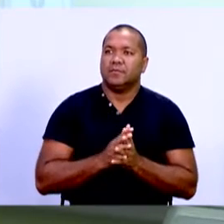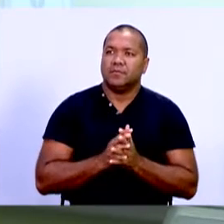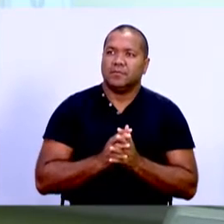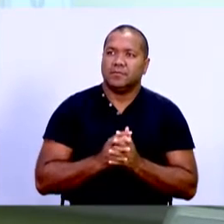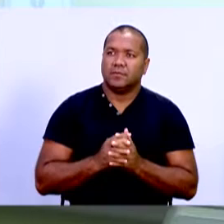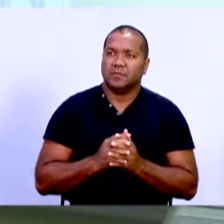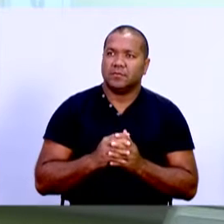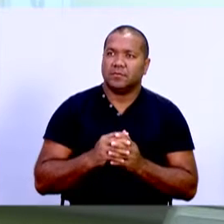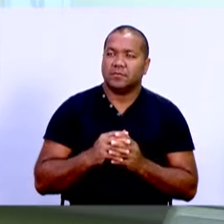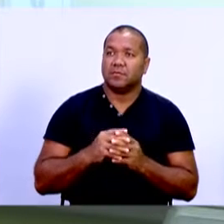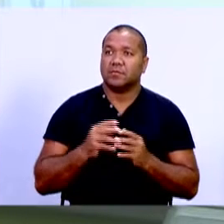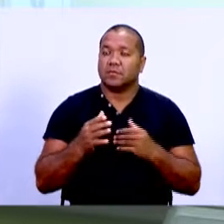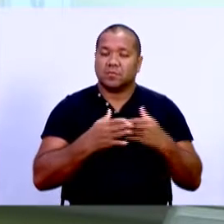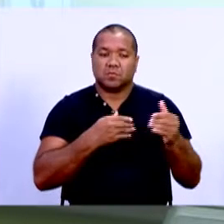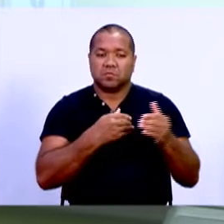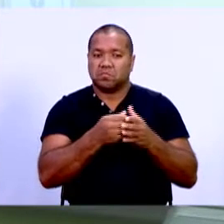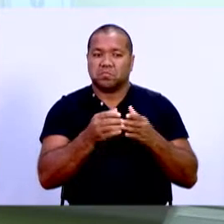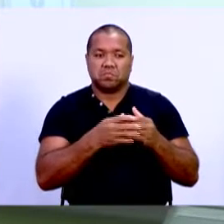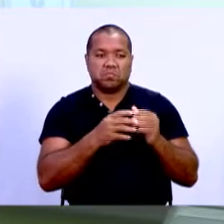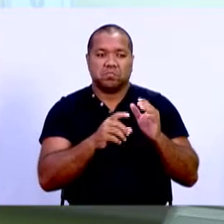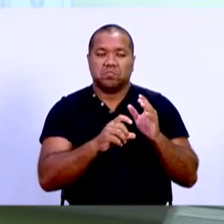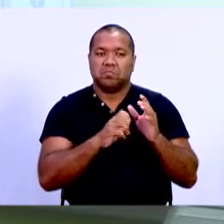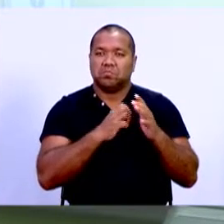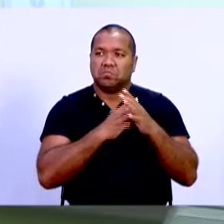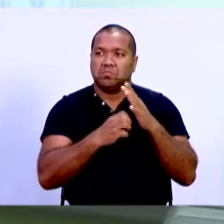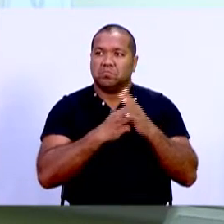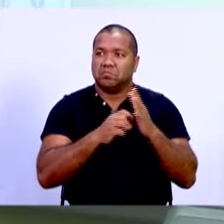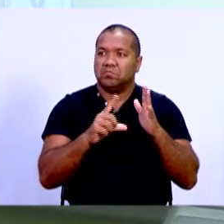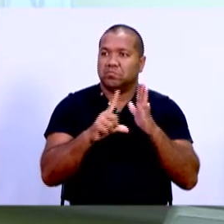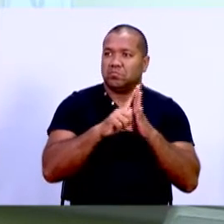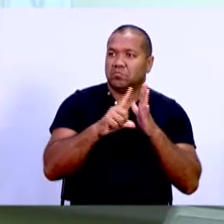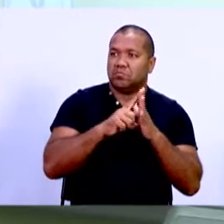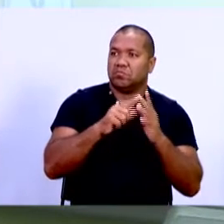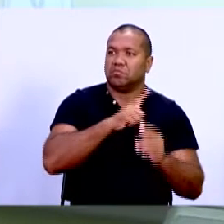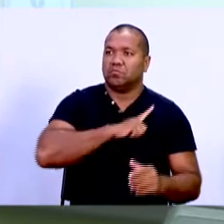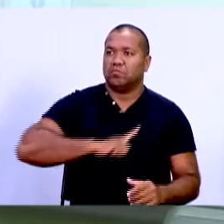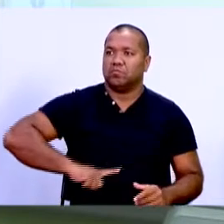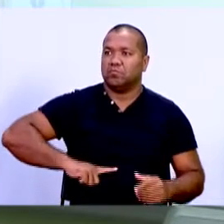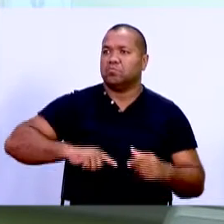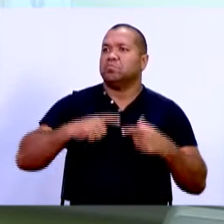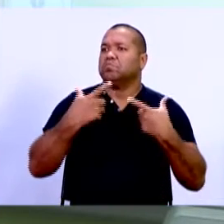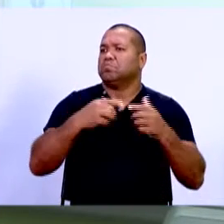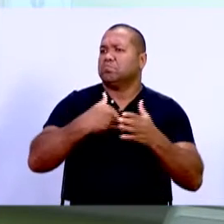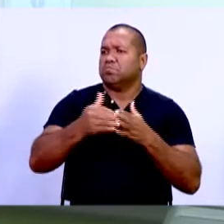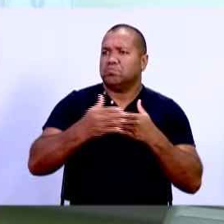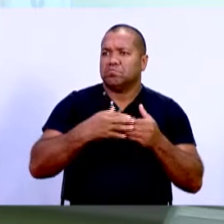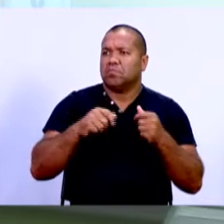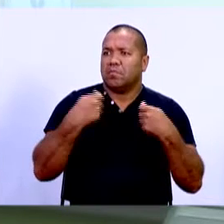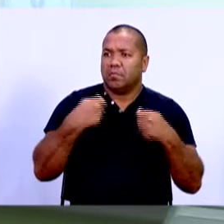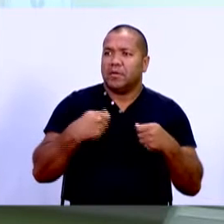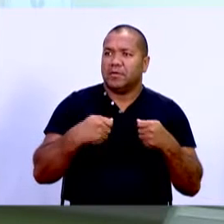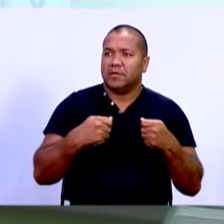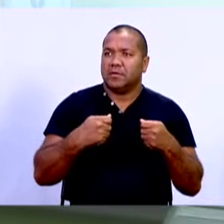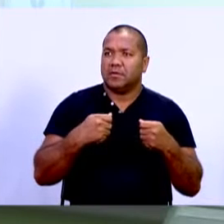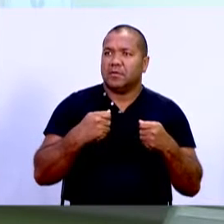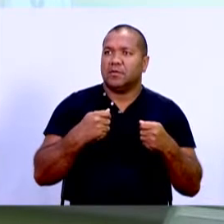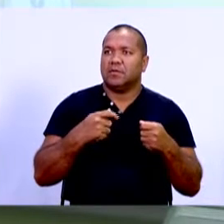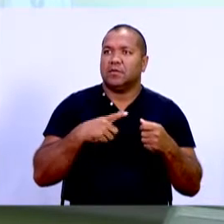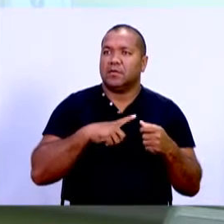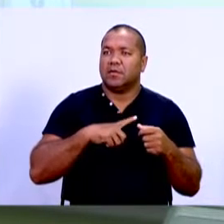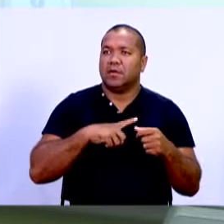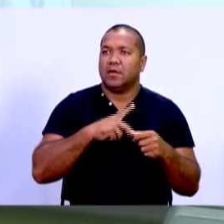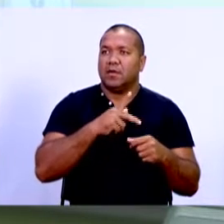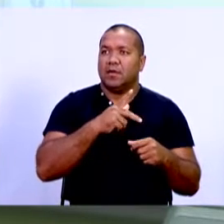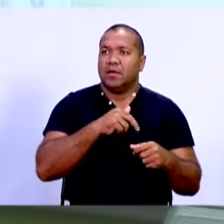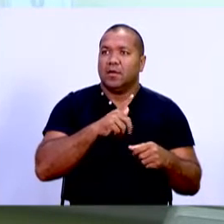qualquer instituição, seja ela no comércio, no governo, onde quer que seja, há necessidade de os gestores